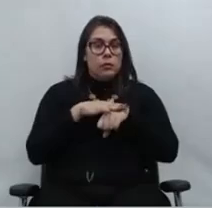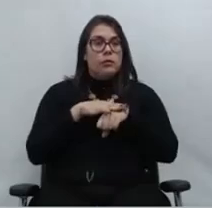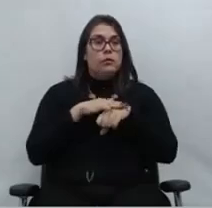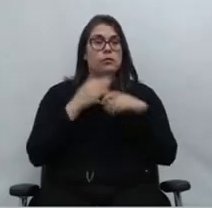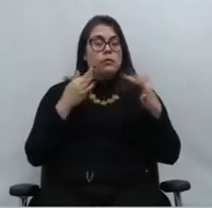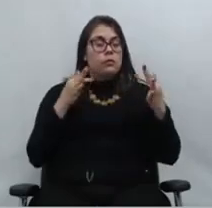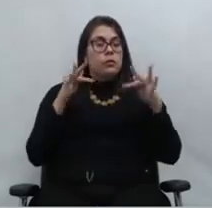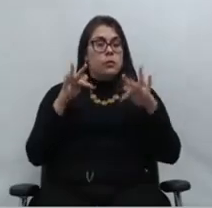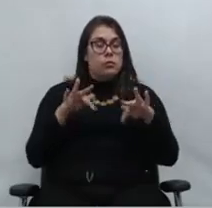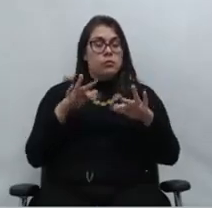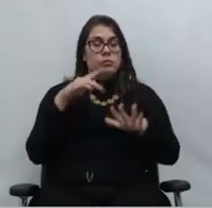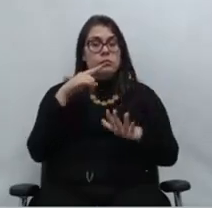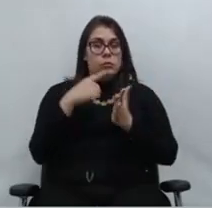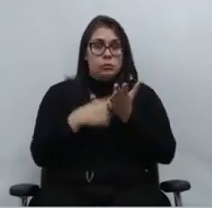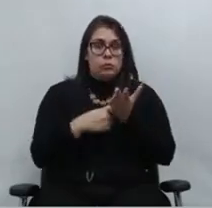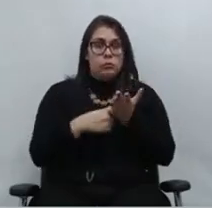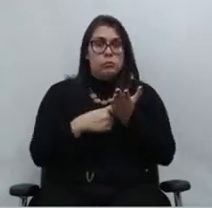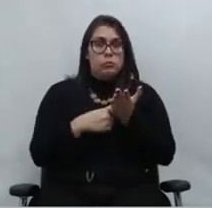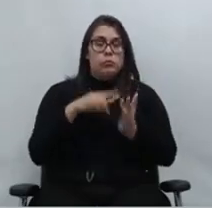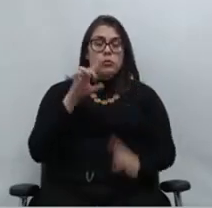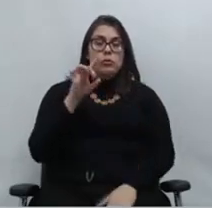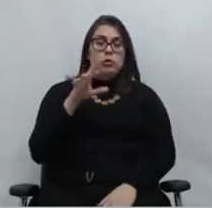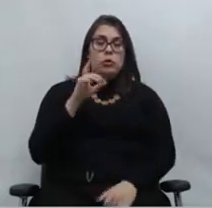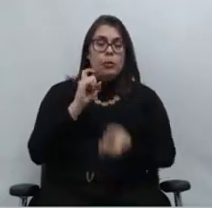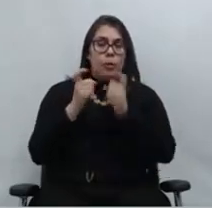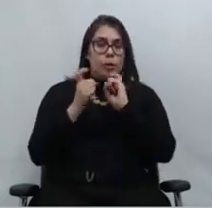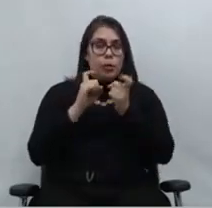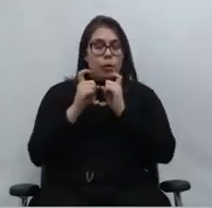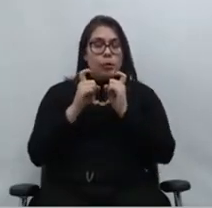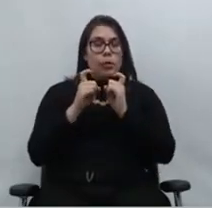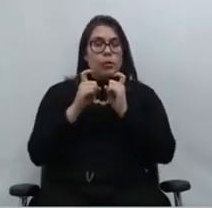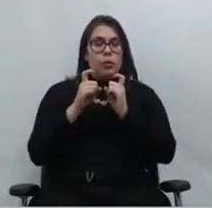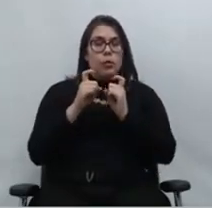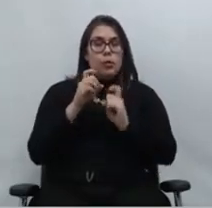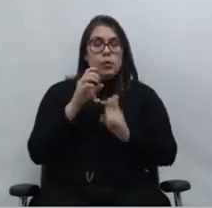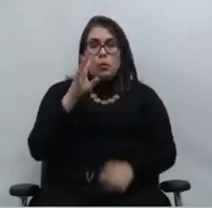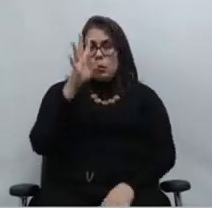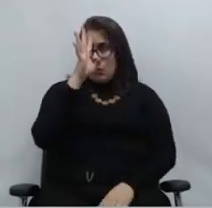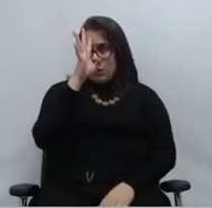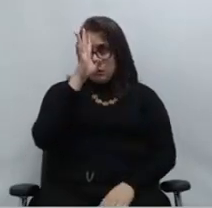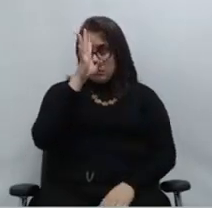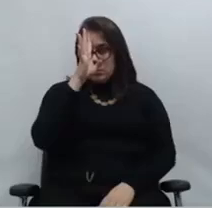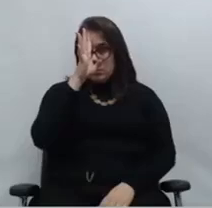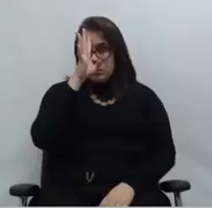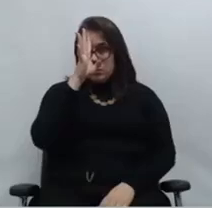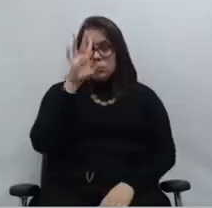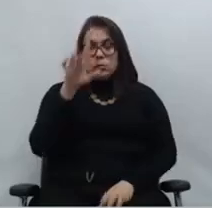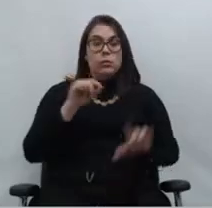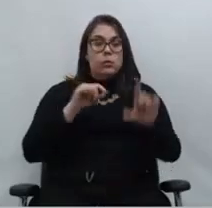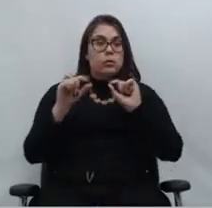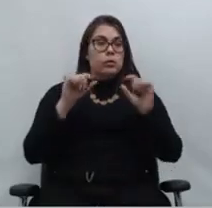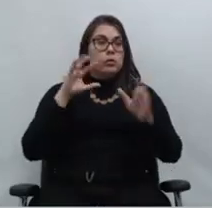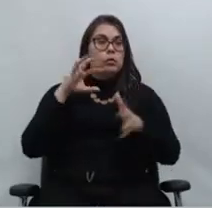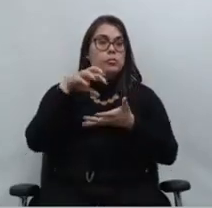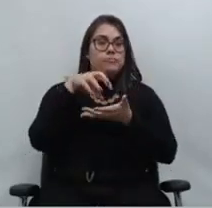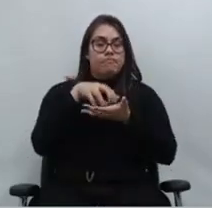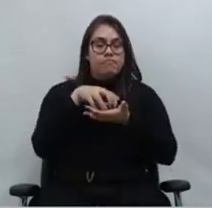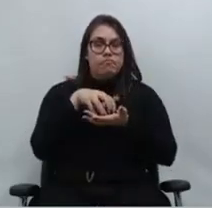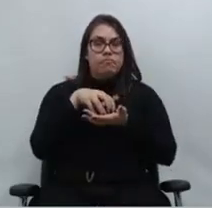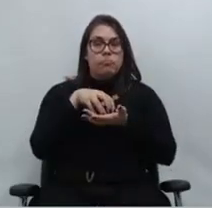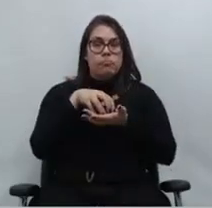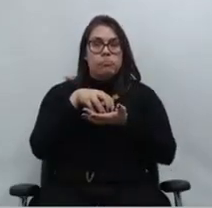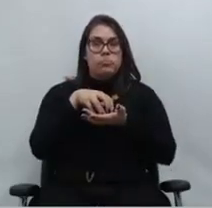e no início da semana, mas agendado temos somente uma reunião extraordinária na quarta-feira, que é a reunião de escolha dos núcleos, né, das coordenações